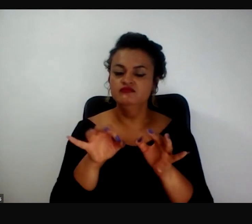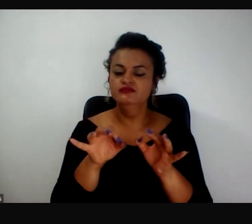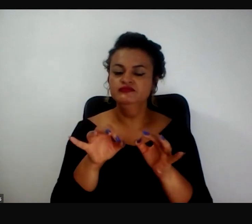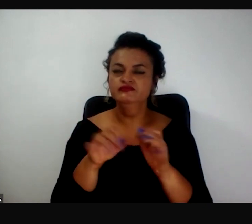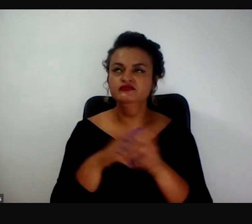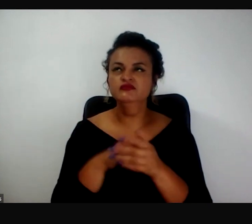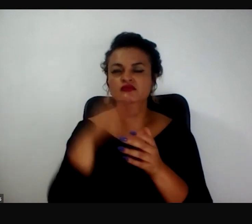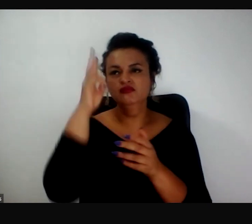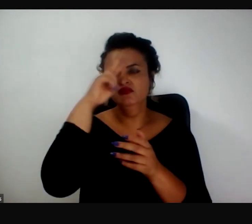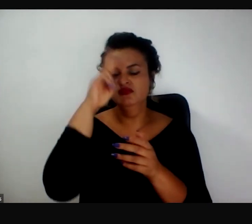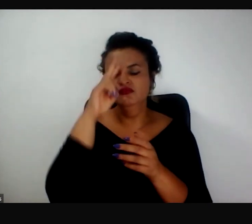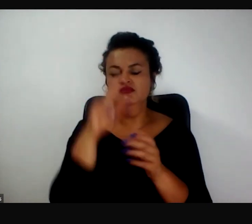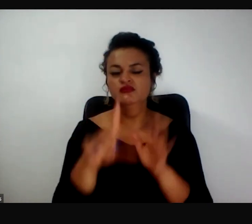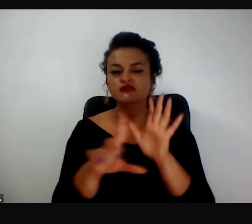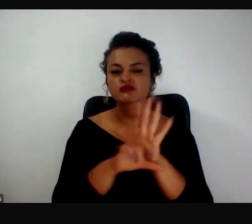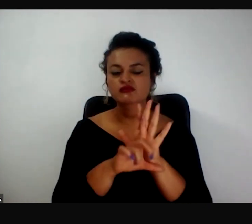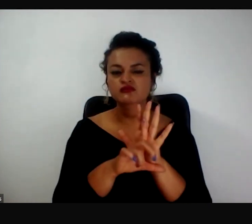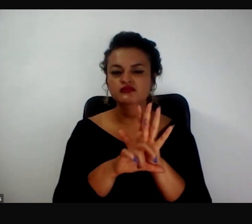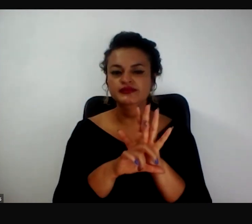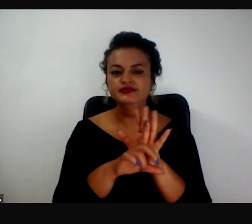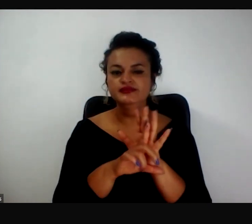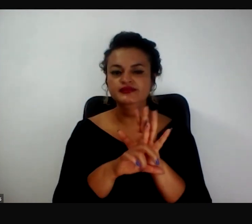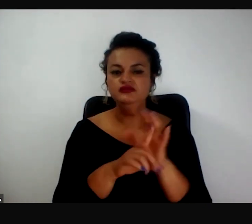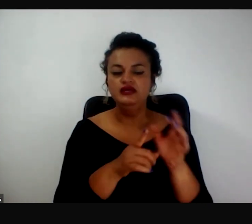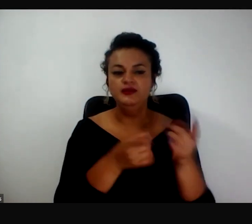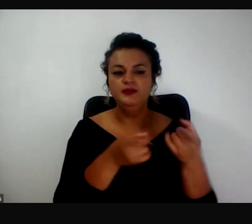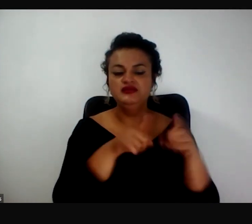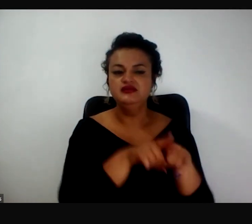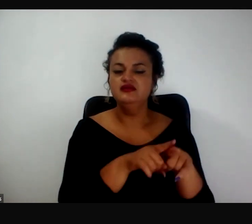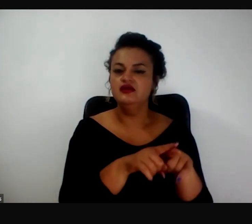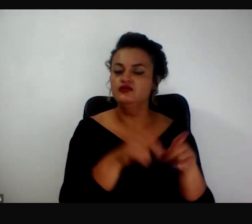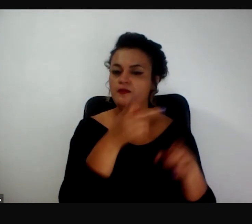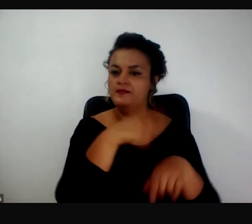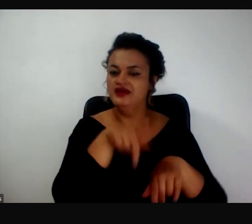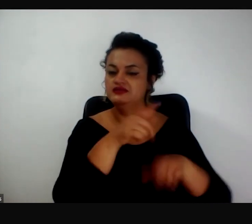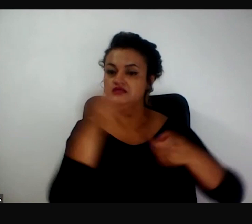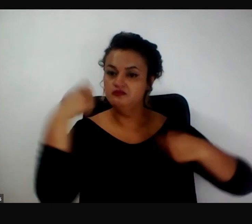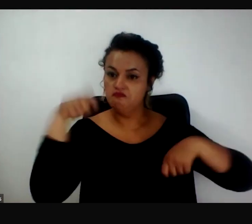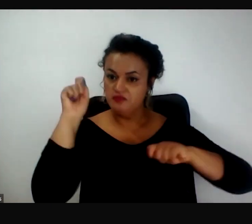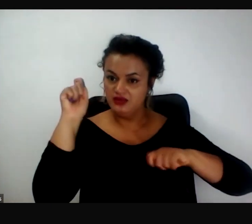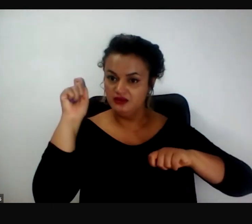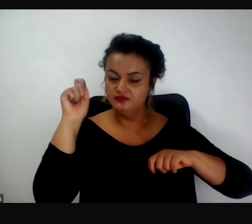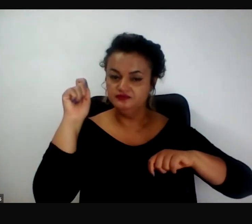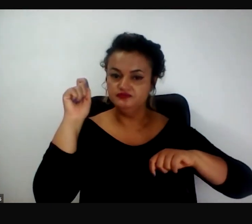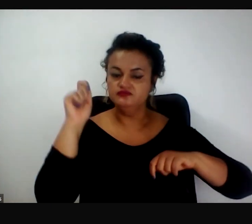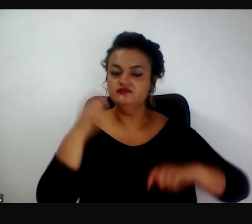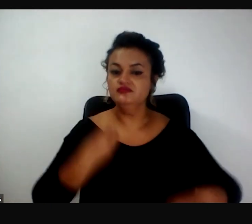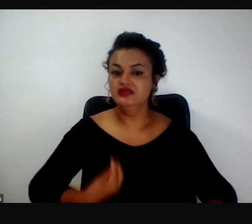é a demonstração do que na Espanha vai ter maior